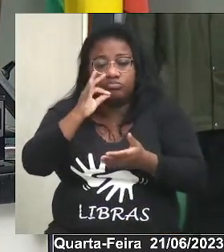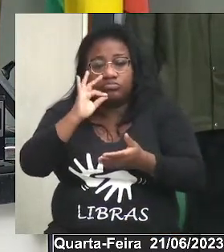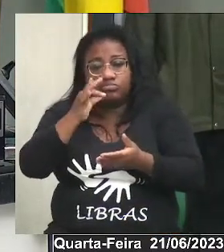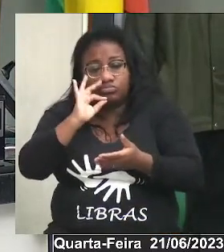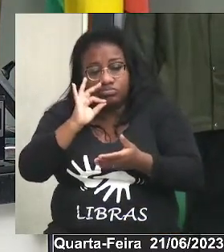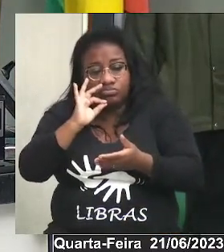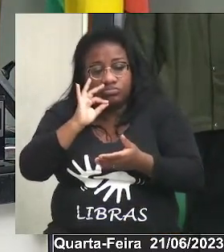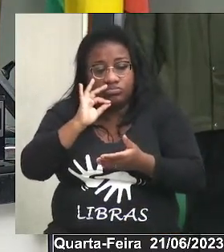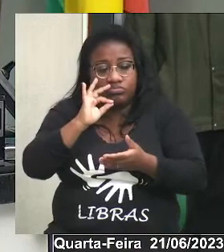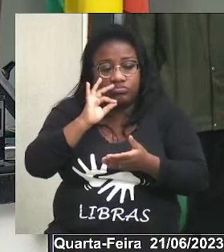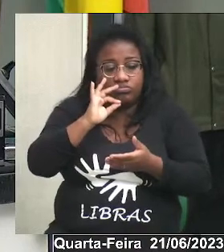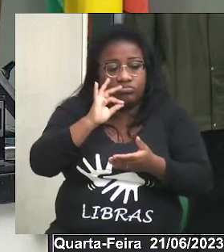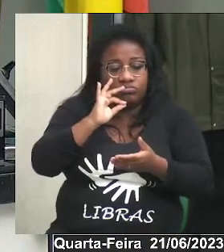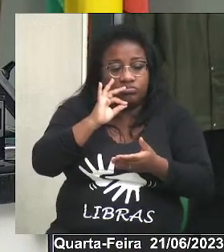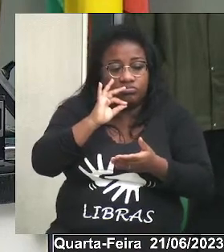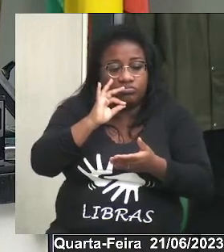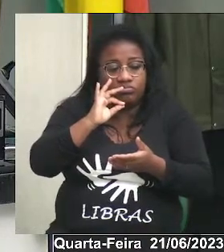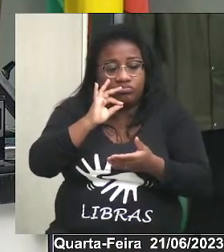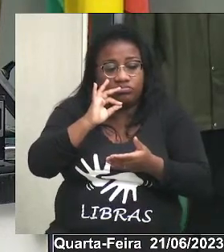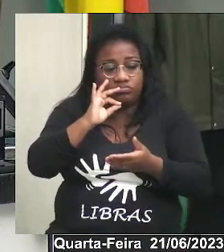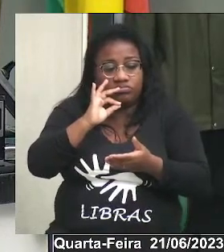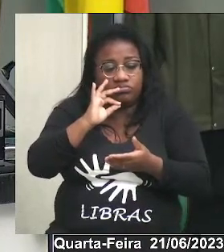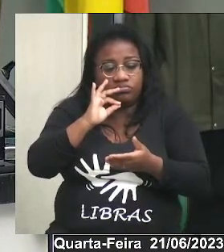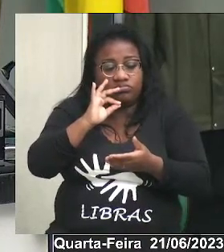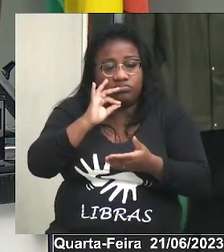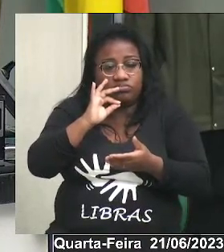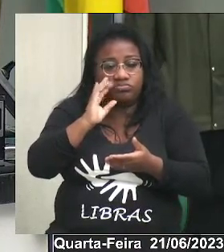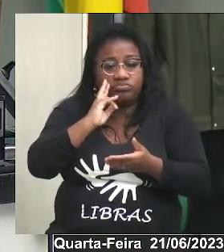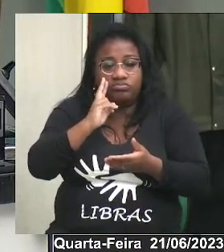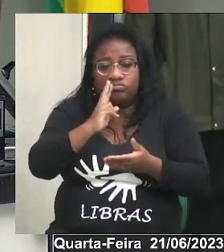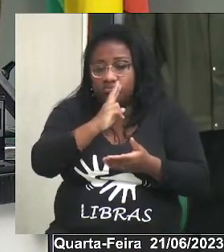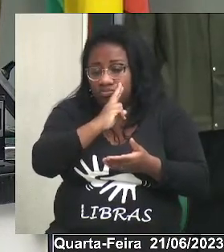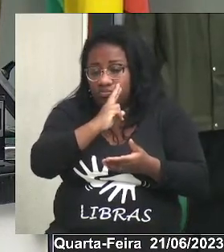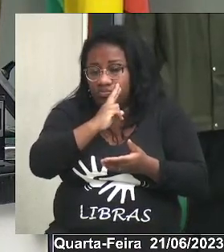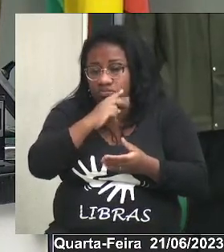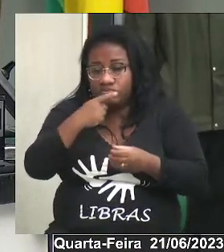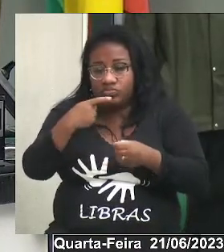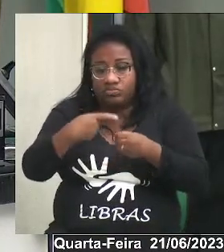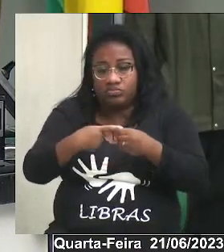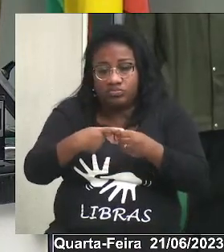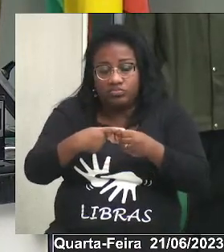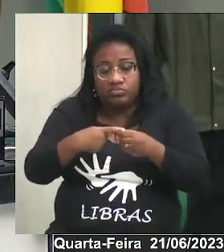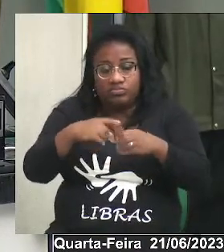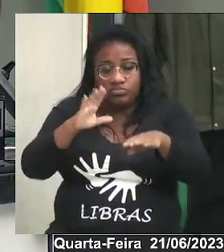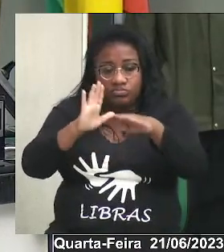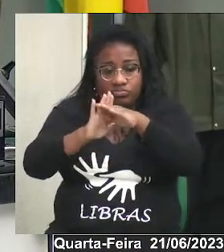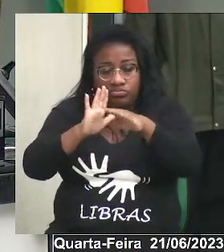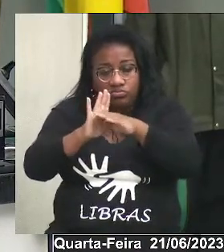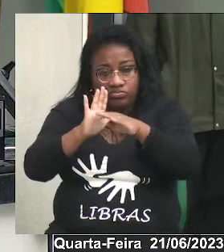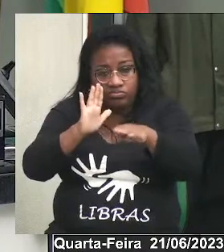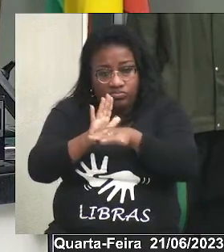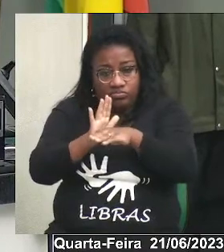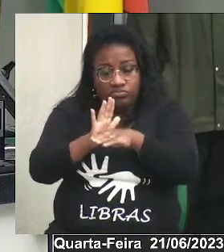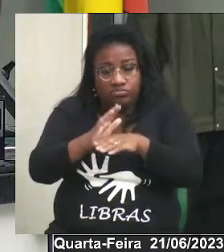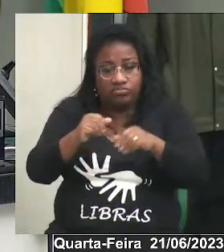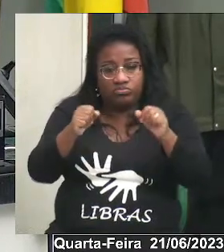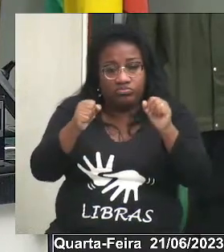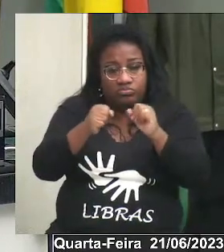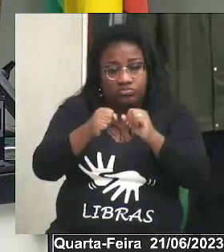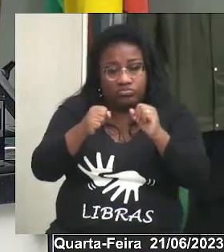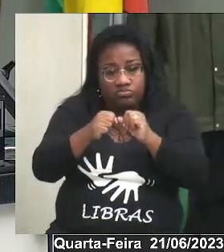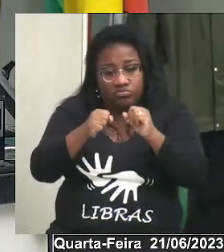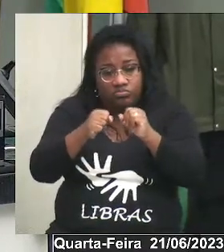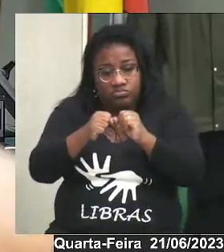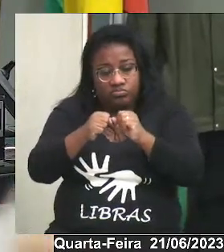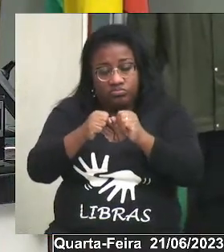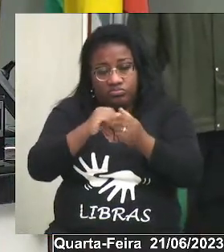manhã e janta nos restaurantes aqui da nossa cidade. Também esse outro projeto, que eu fiz um